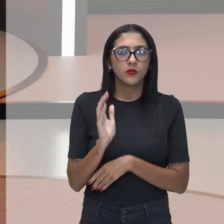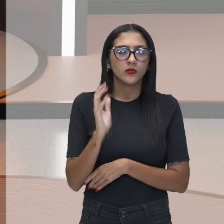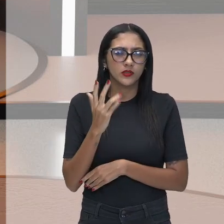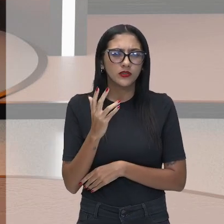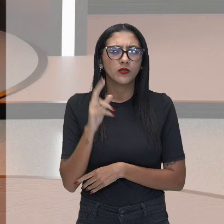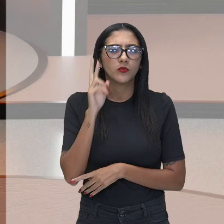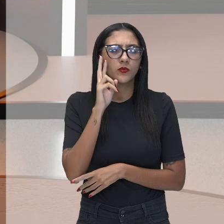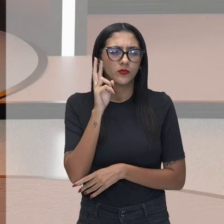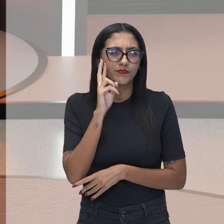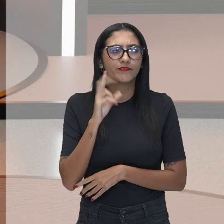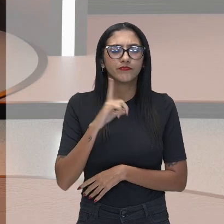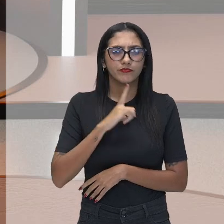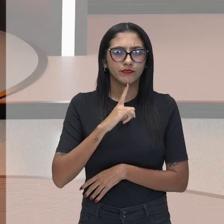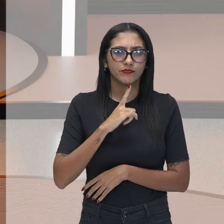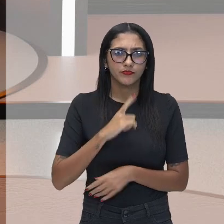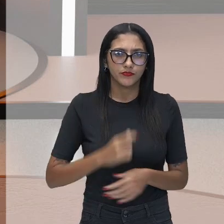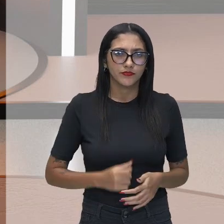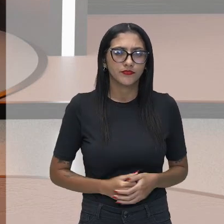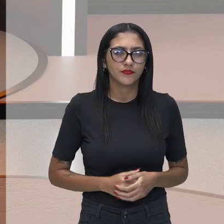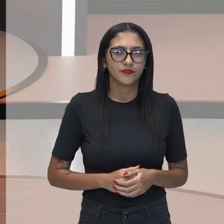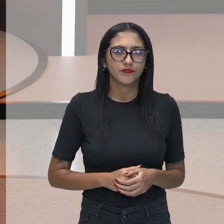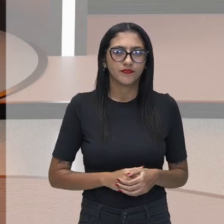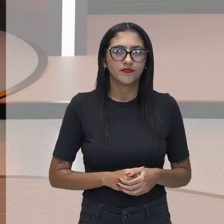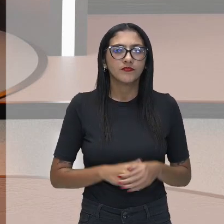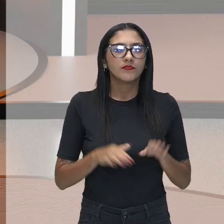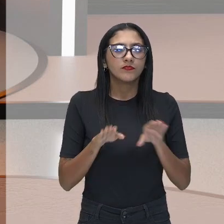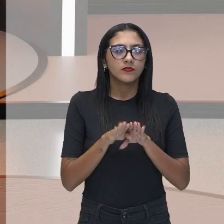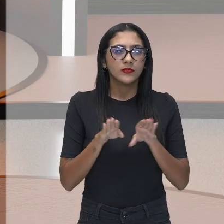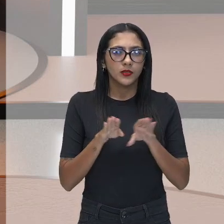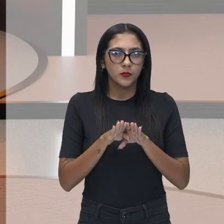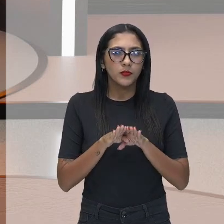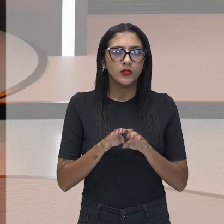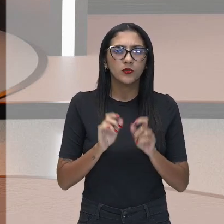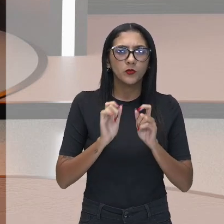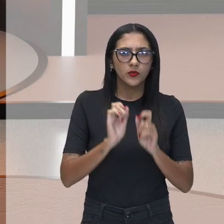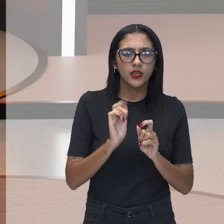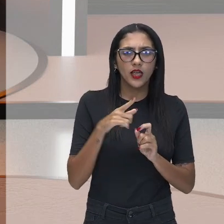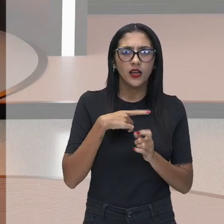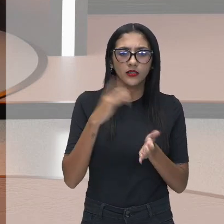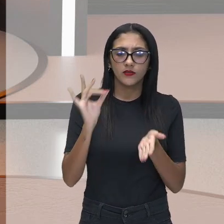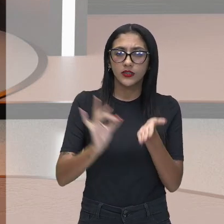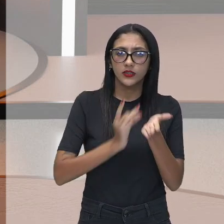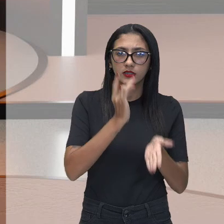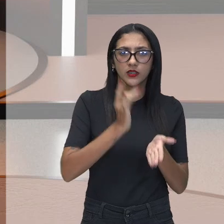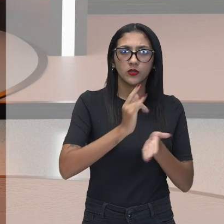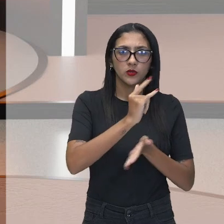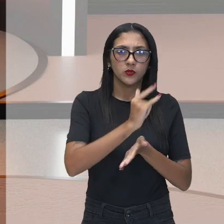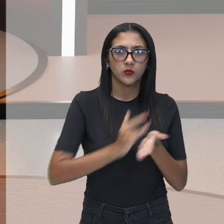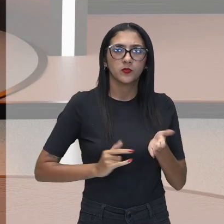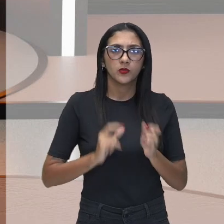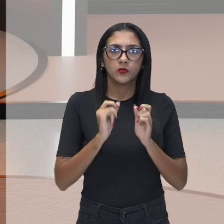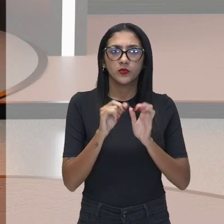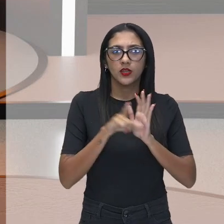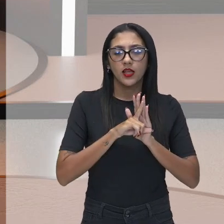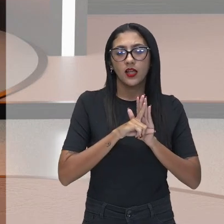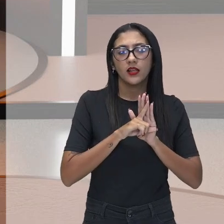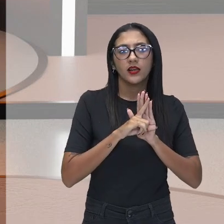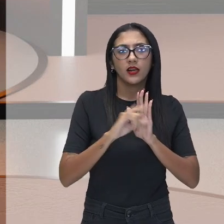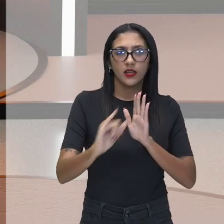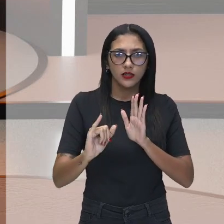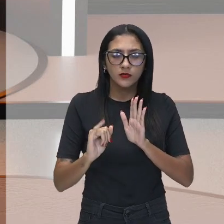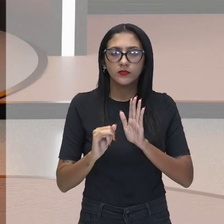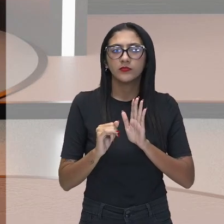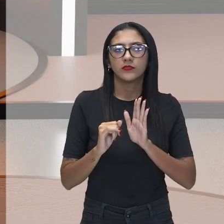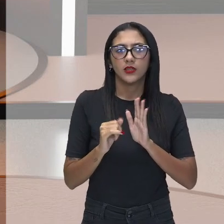aconteceu? Exatamente. A proclamação, ou melhor, ali foi assinada a chamada Lei Áurea no Brasil,